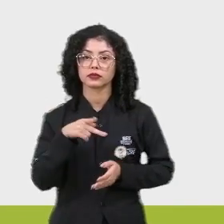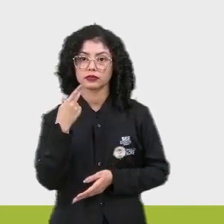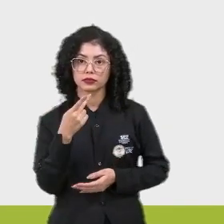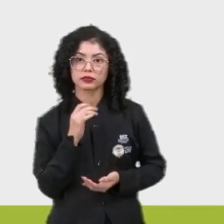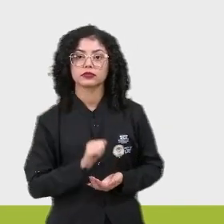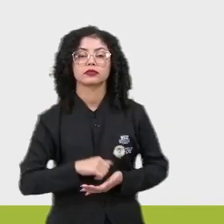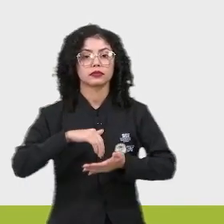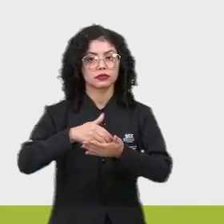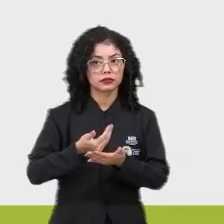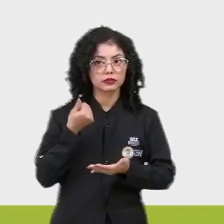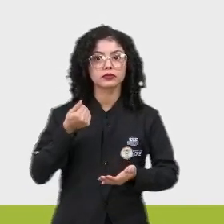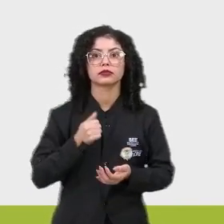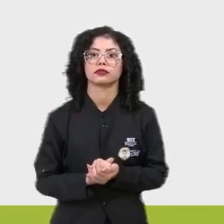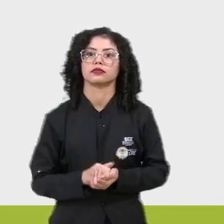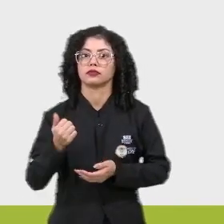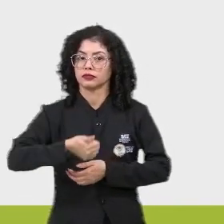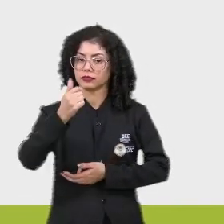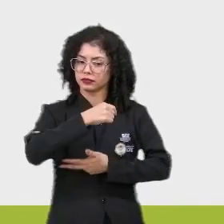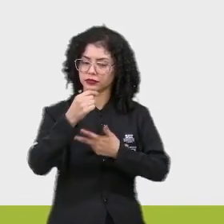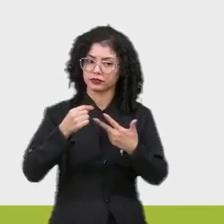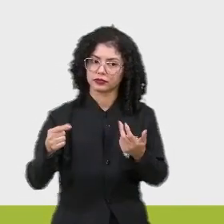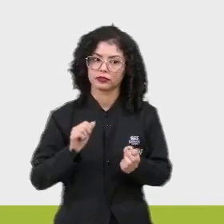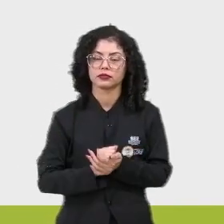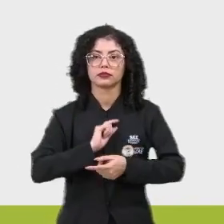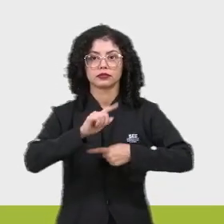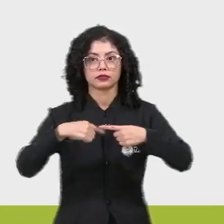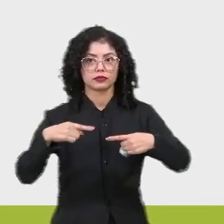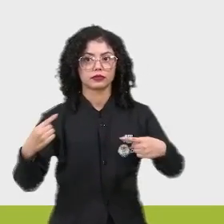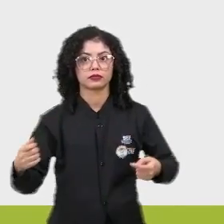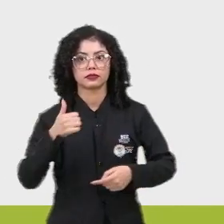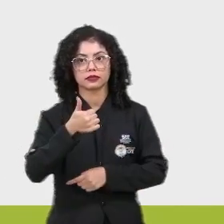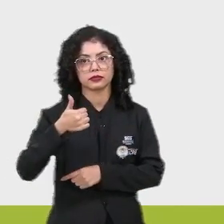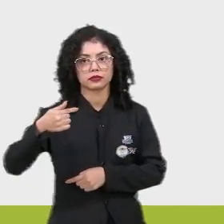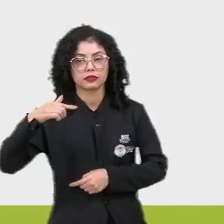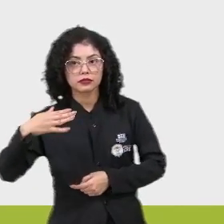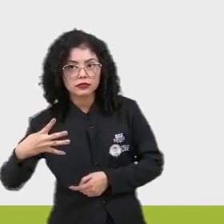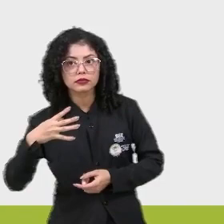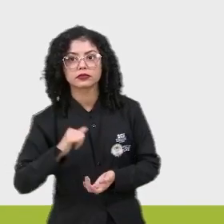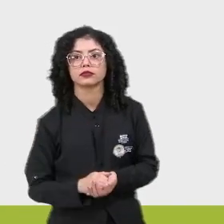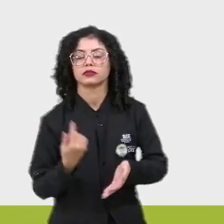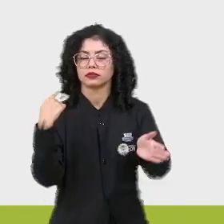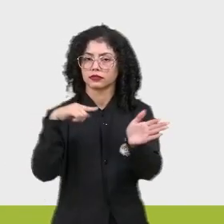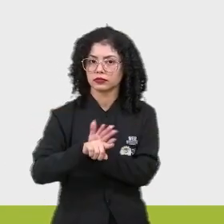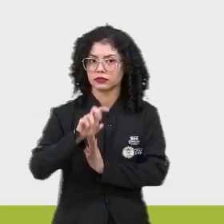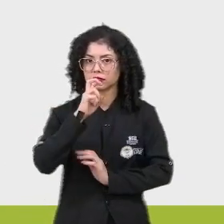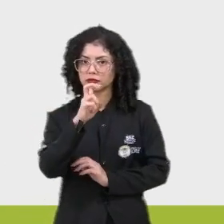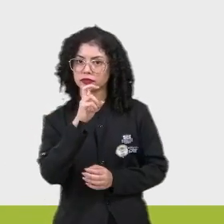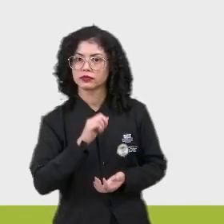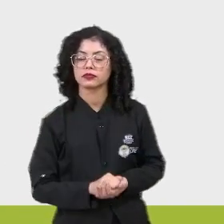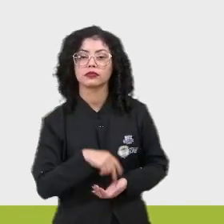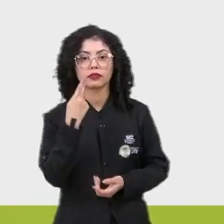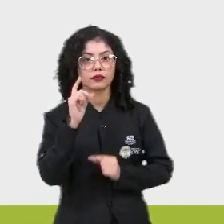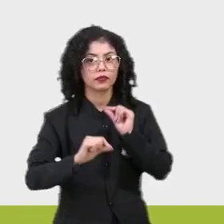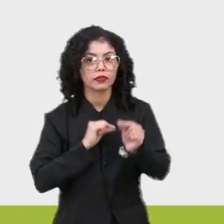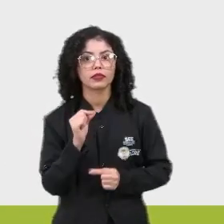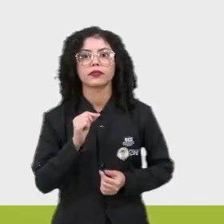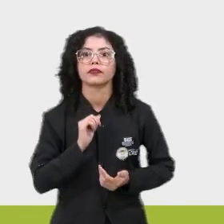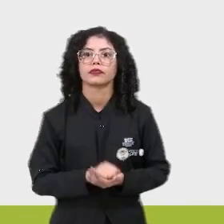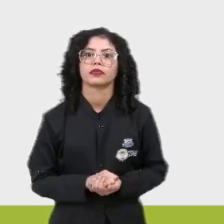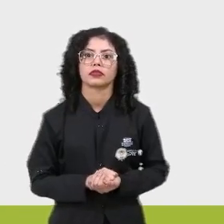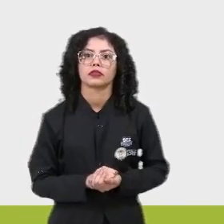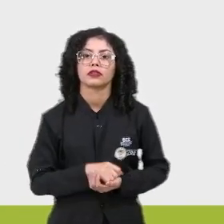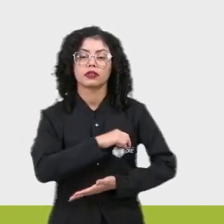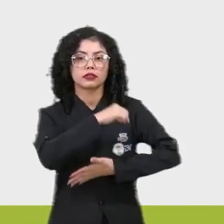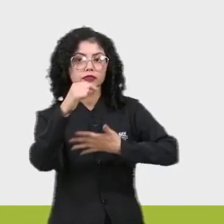também foi retirada do livro A Prova Enem, na página 174, questão 5, que vai falar da seguinte